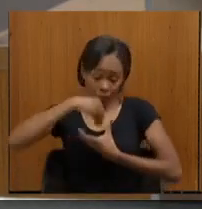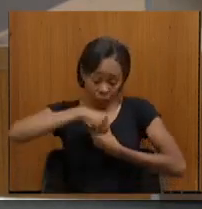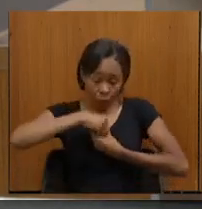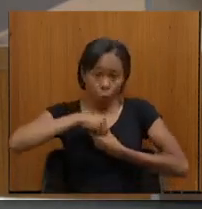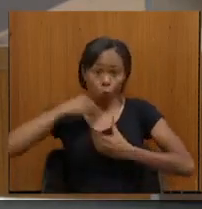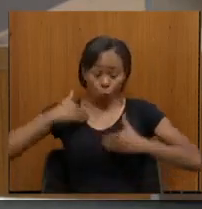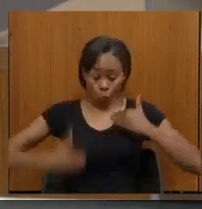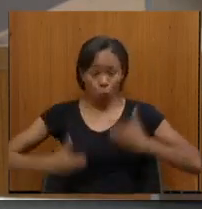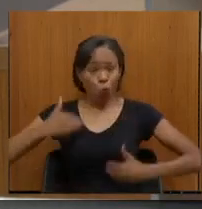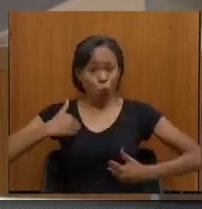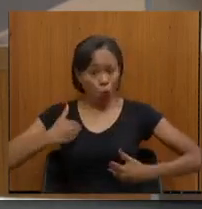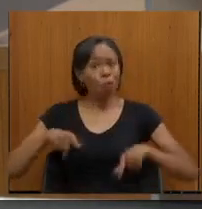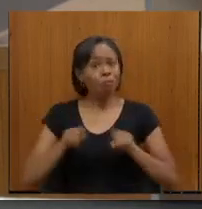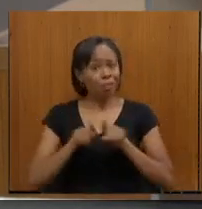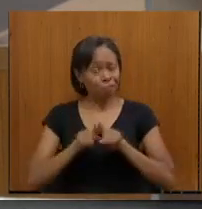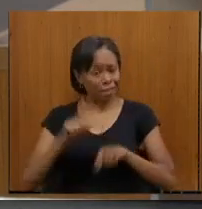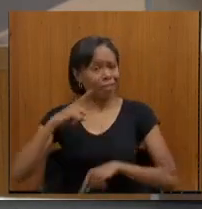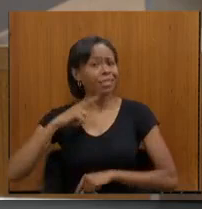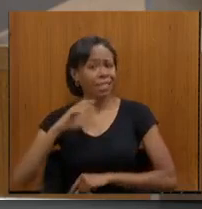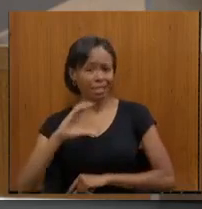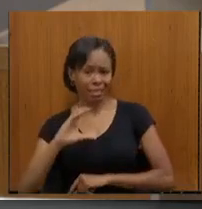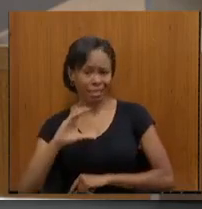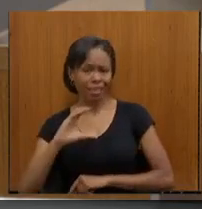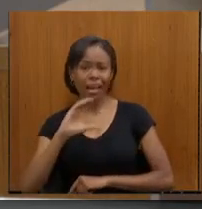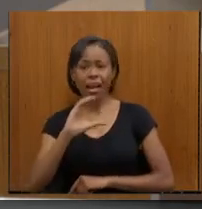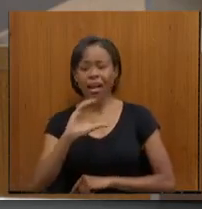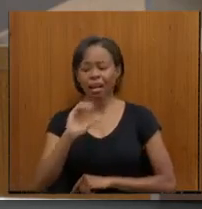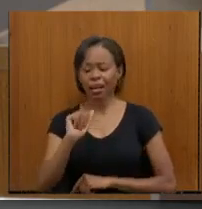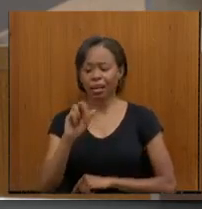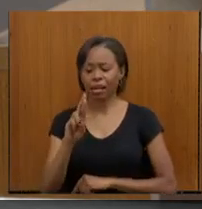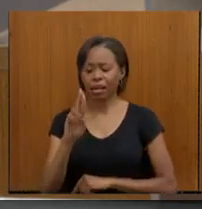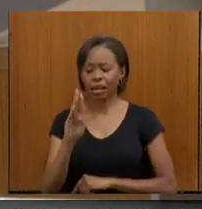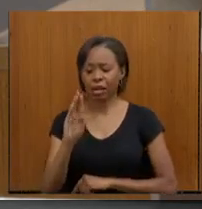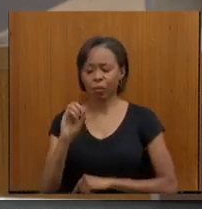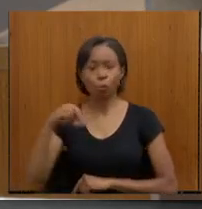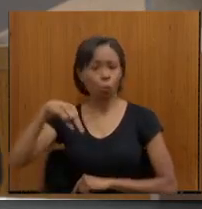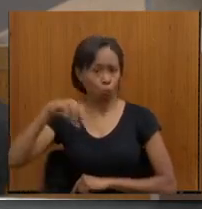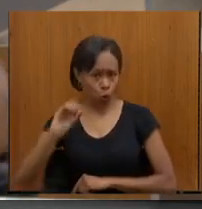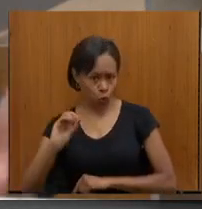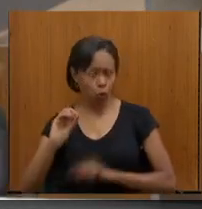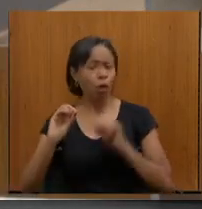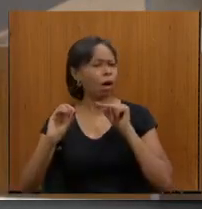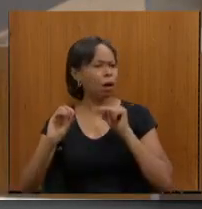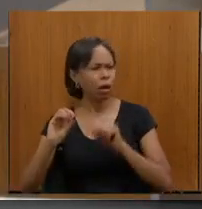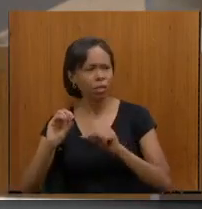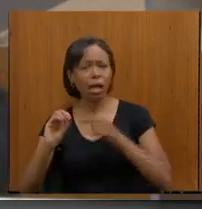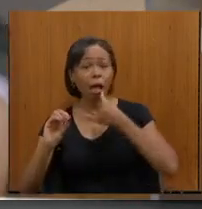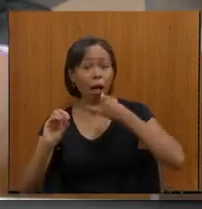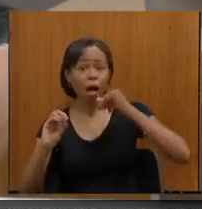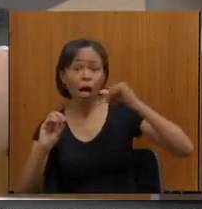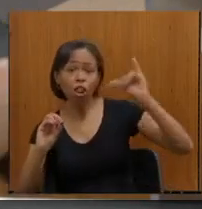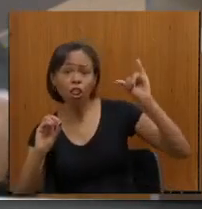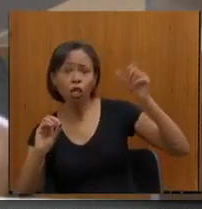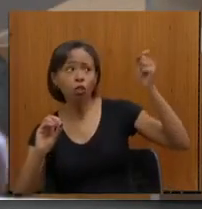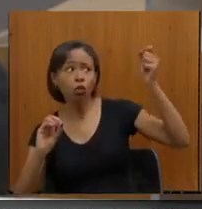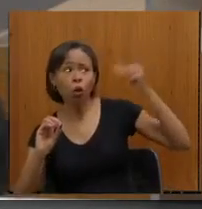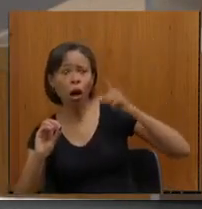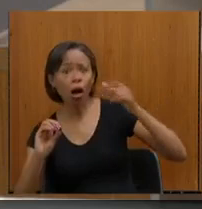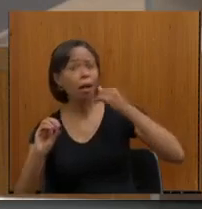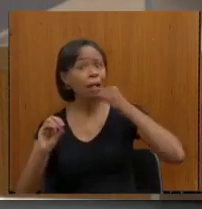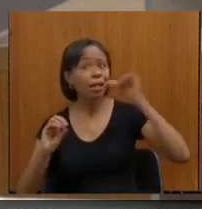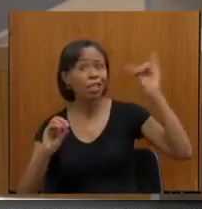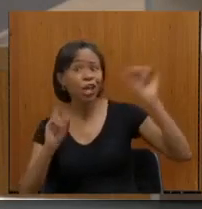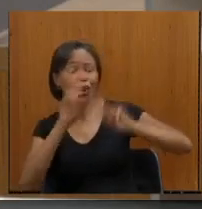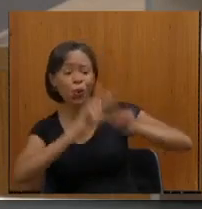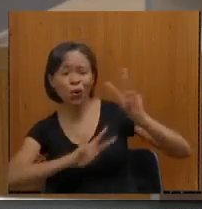consequência a geração de energia é através de energias renováveis solar EA eólica transformadas em